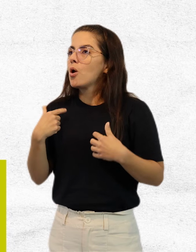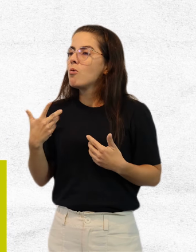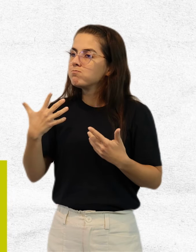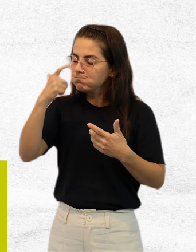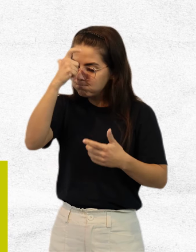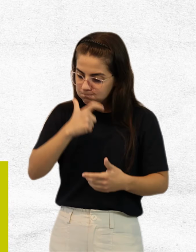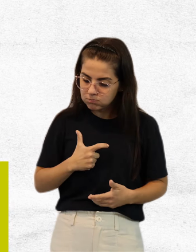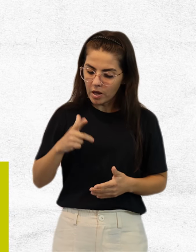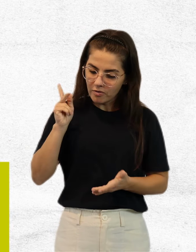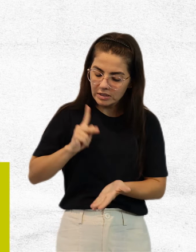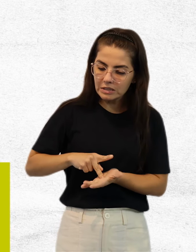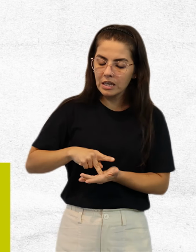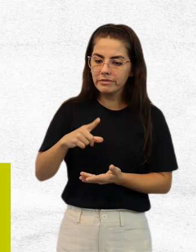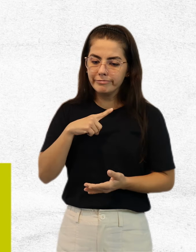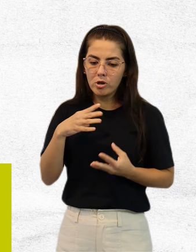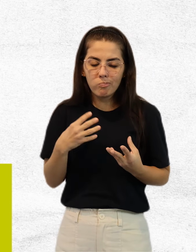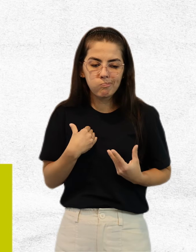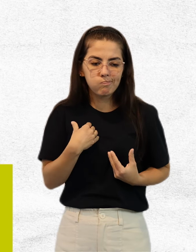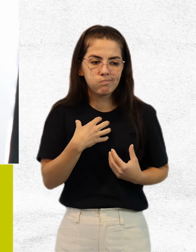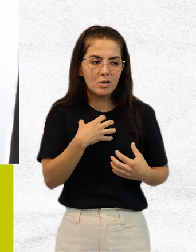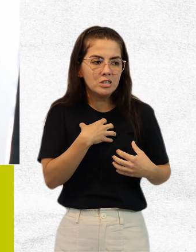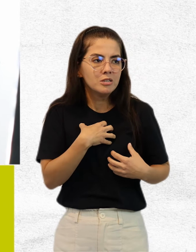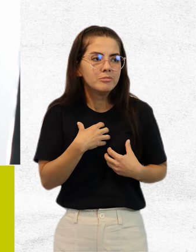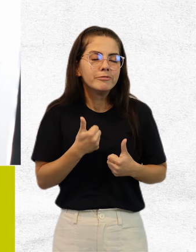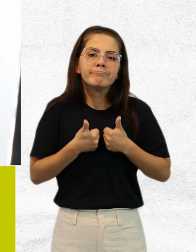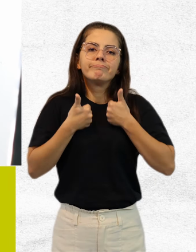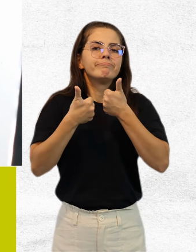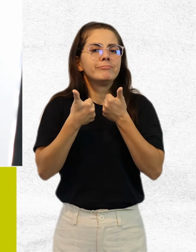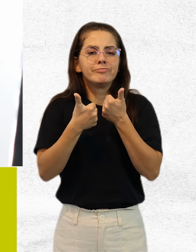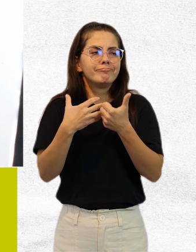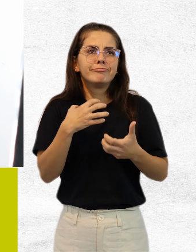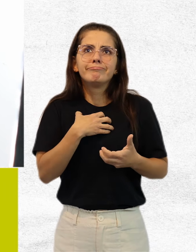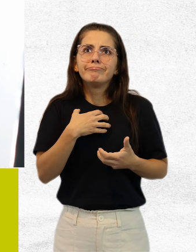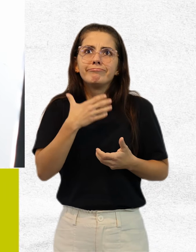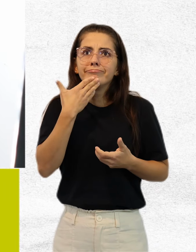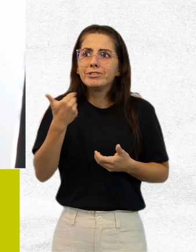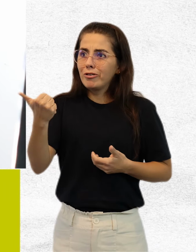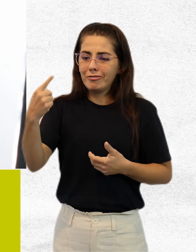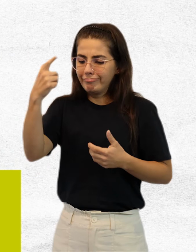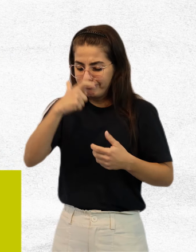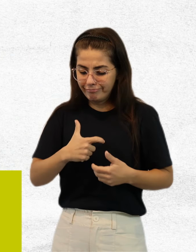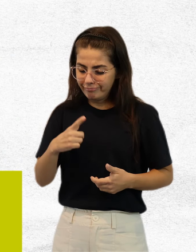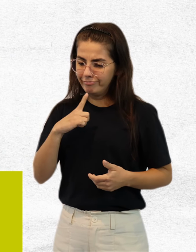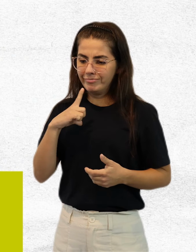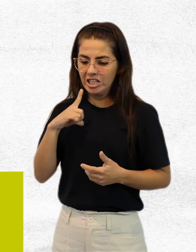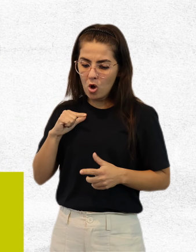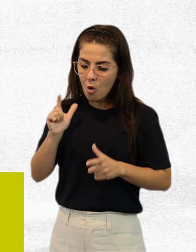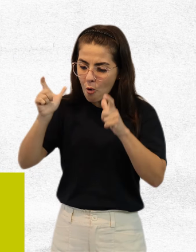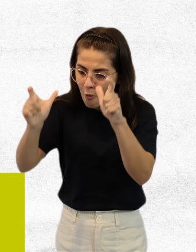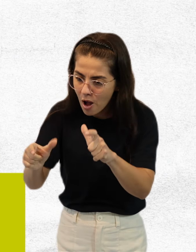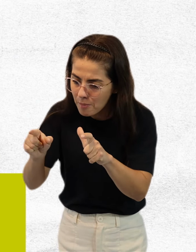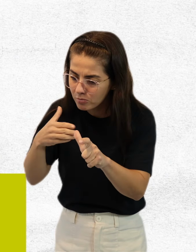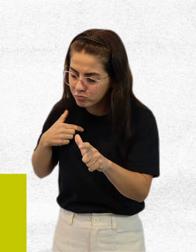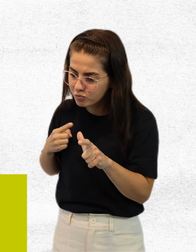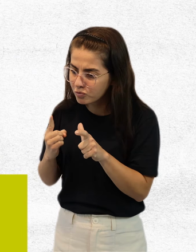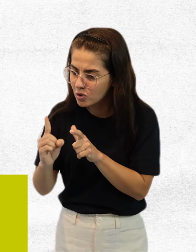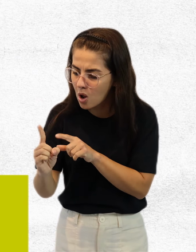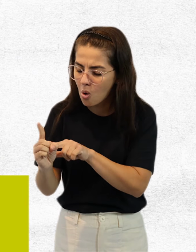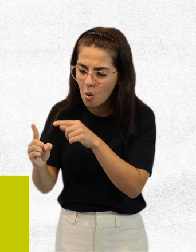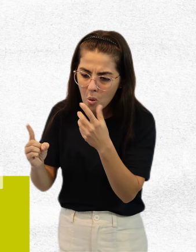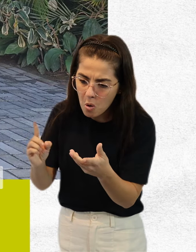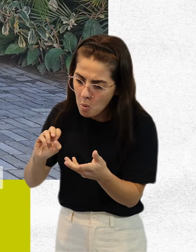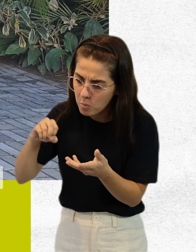eu me sinto confortável. E não tem, assim, sentimento melhor do que esse, assim, você saber que você tem um lugar que te